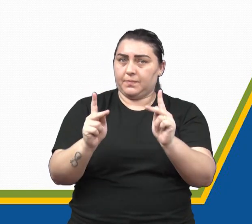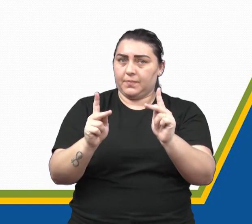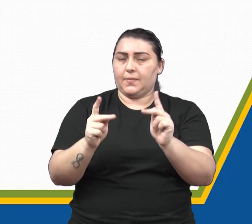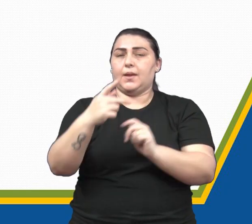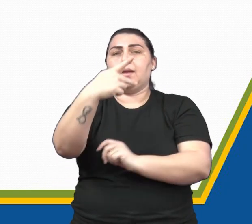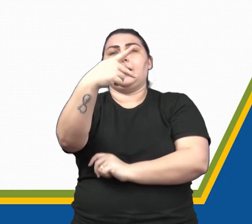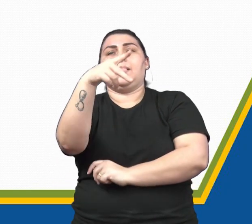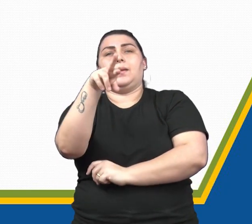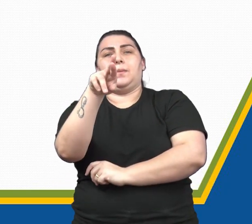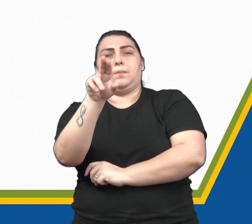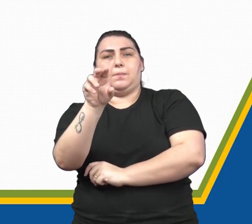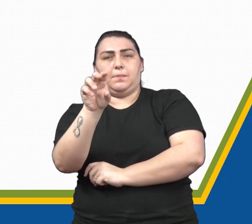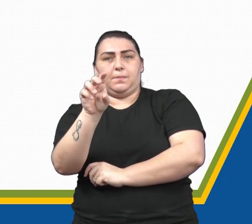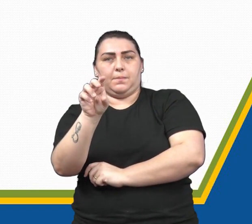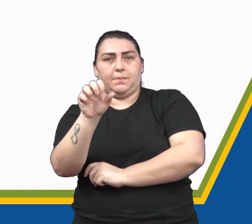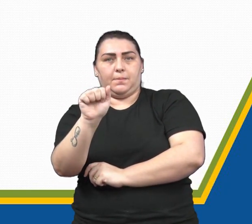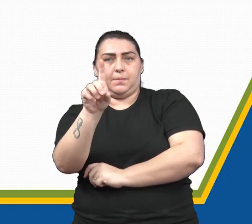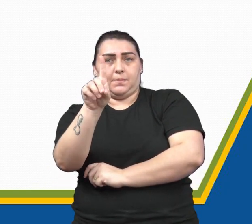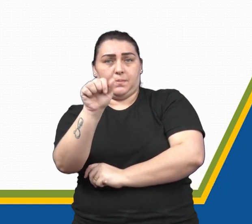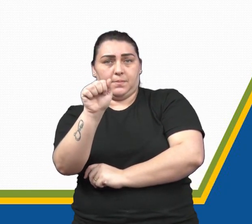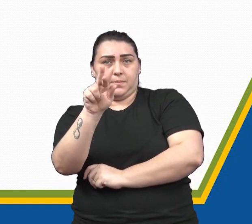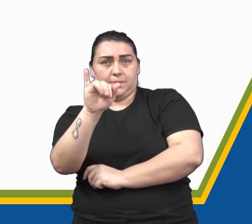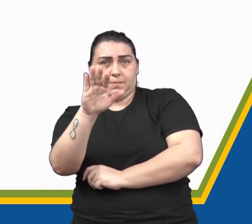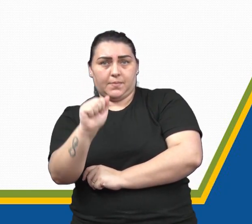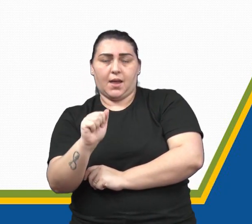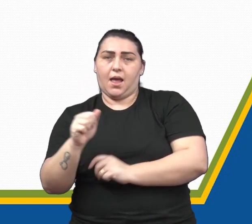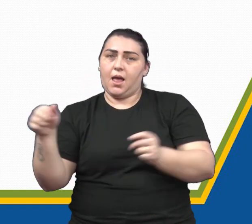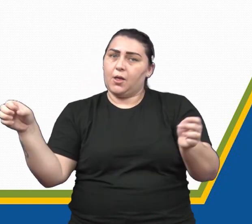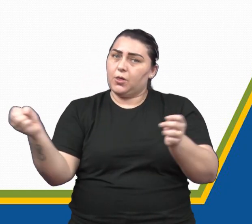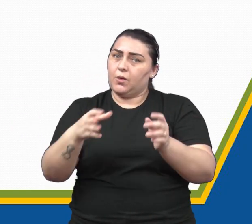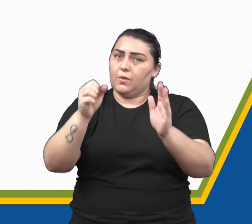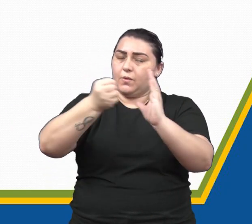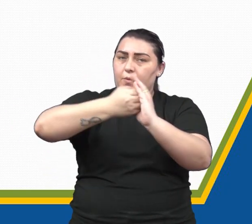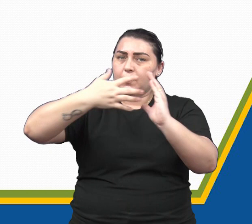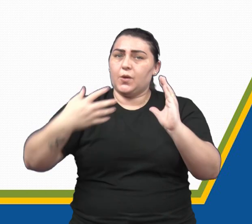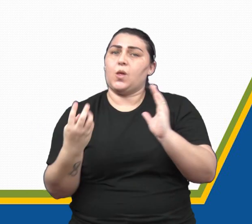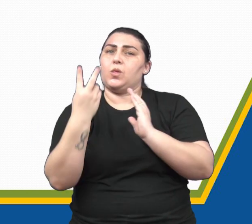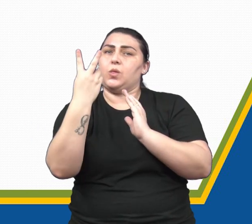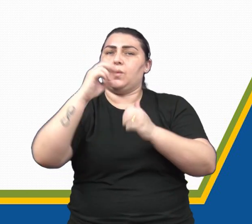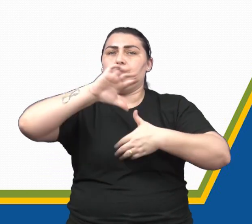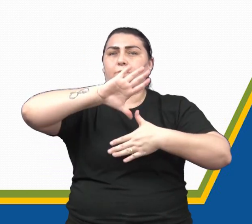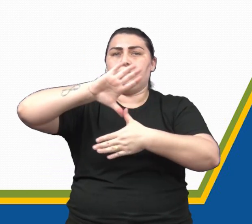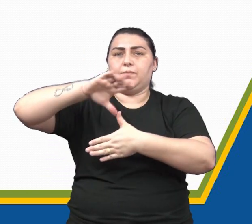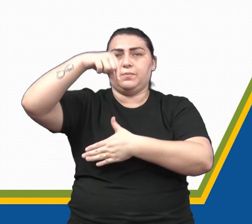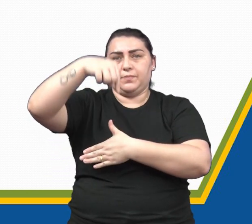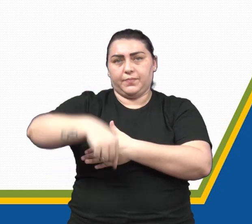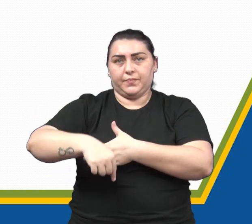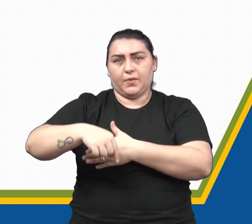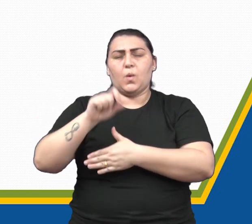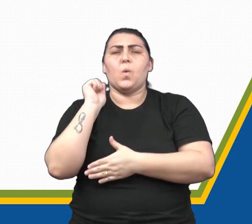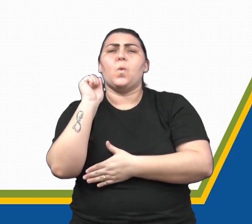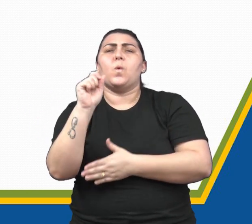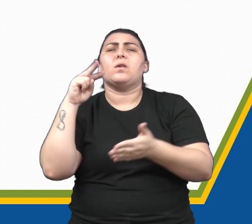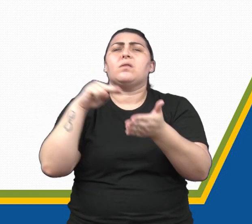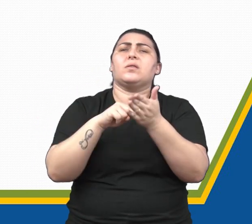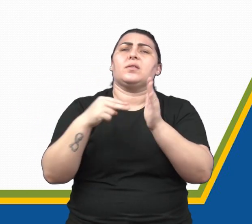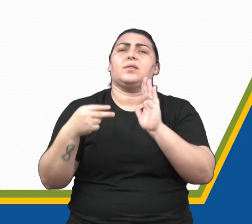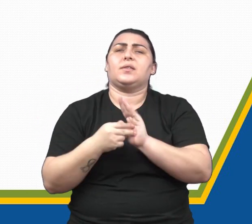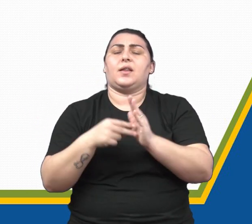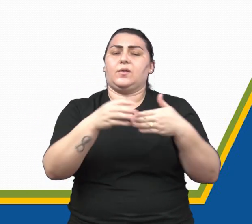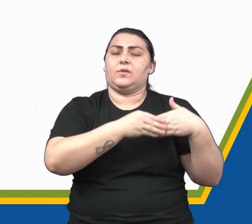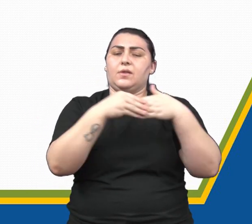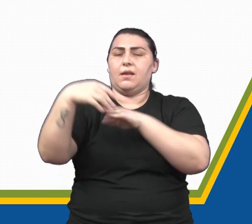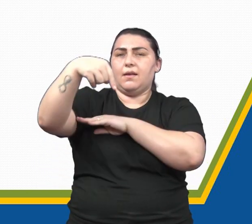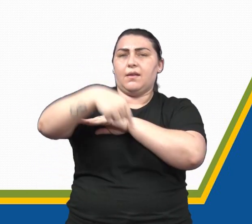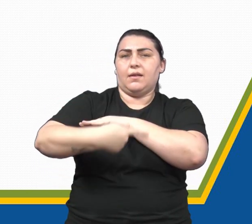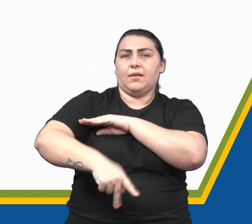Pradarias é o nosso nova característica do nível de 2 continentes aqui, tá? O que são pradarias? Se você trouxer para o